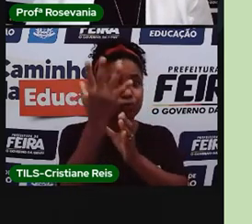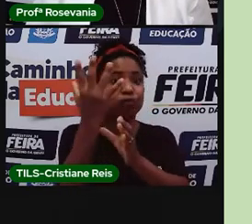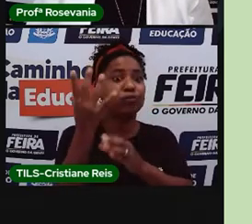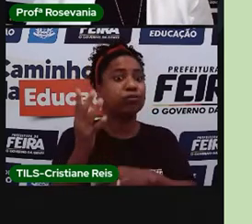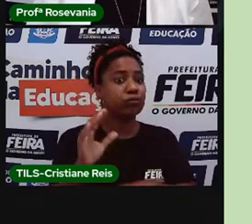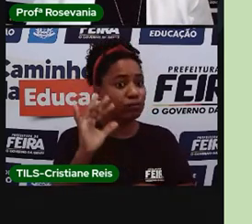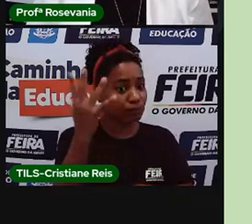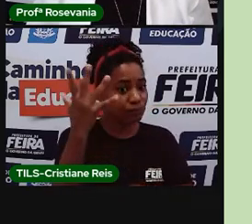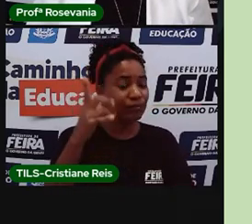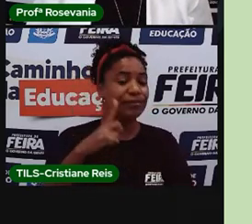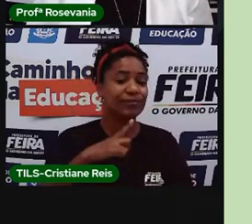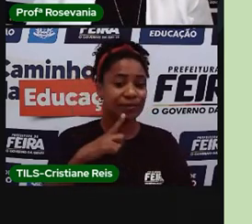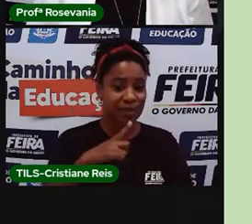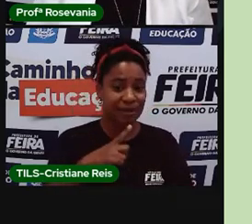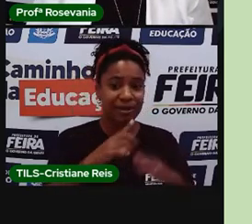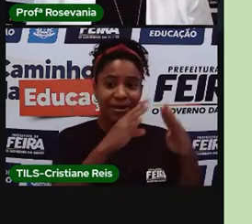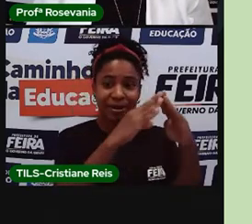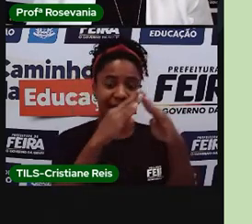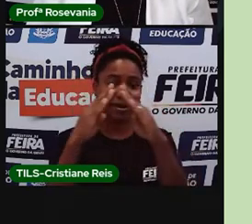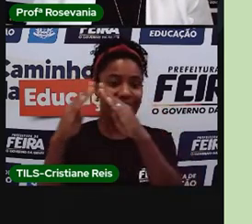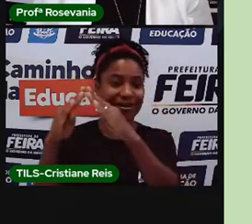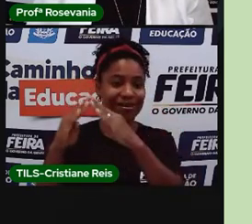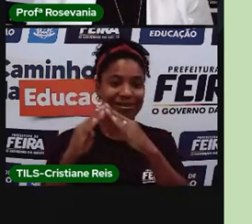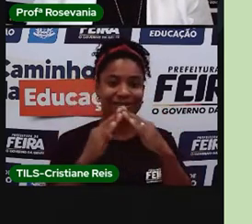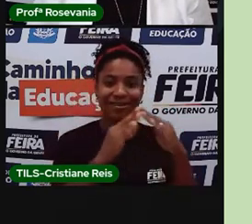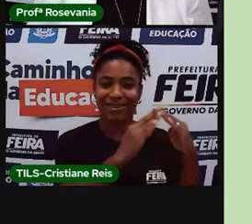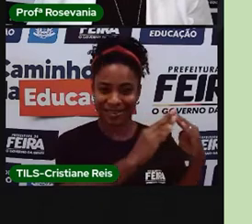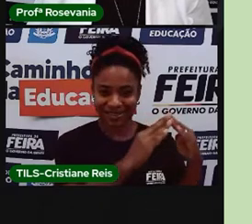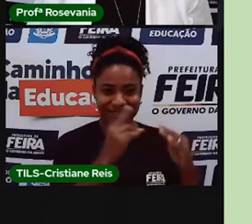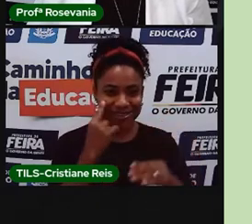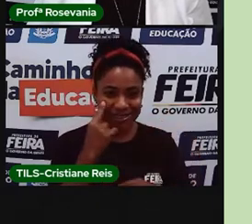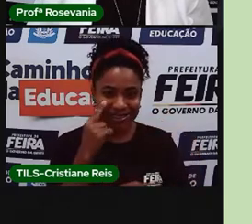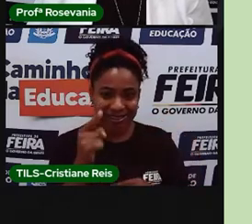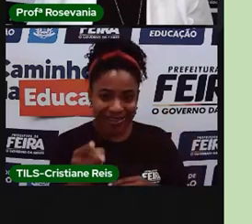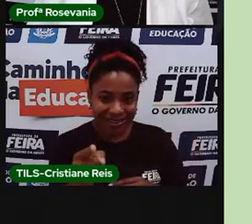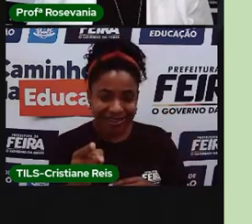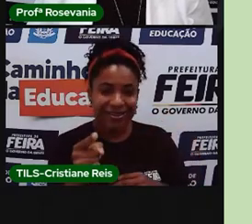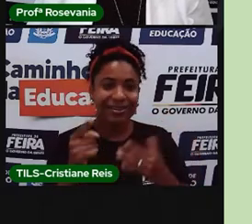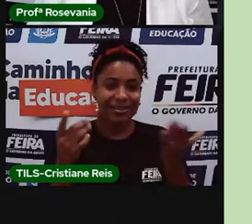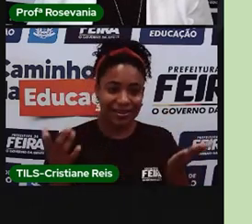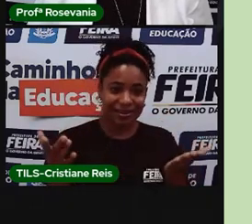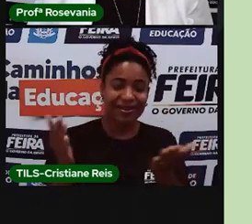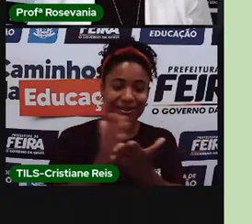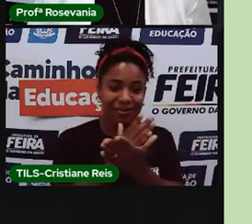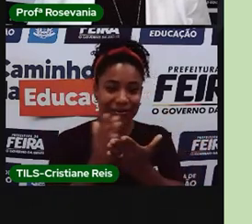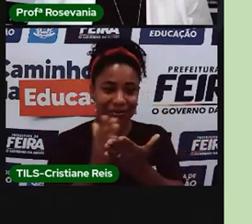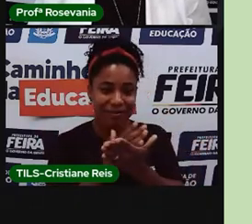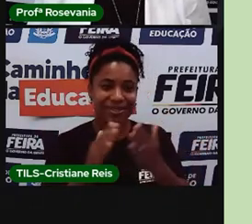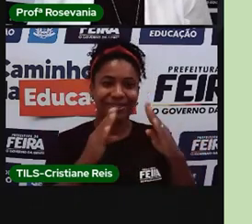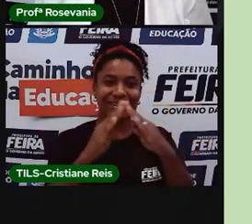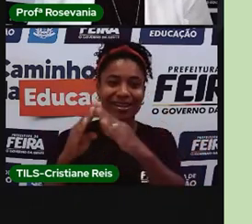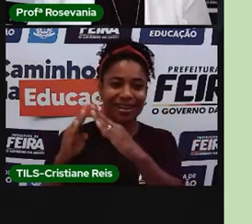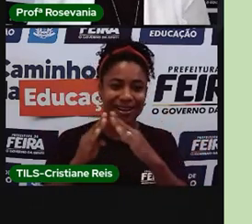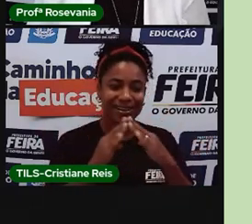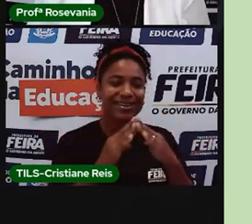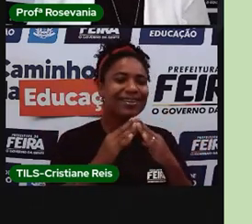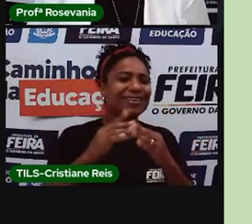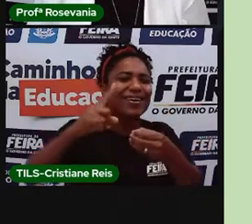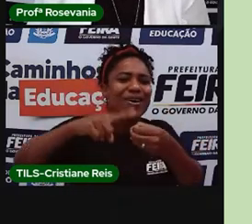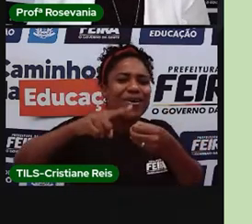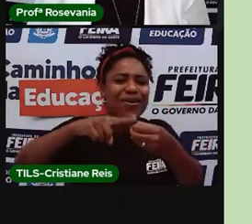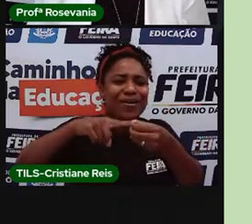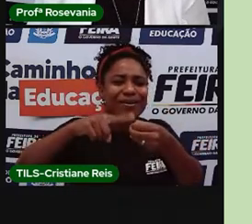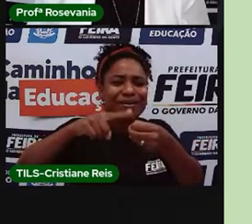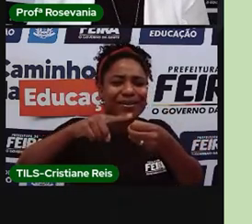percebam que essas casas todas eram feitas como a gente, né, vê hoje em algumas casas do interior, foi tudo taipa, né, o